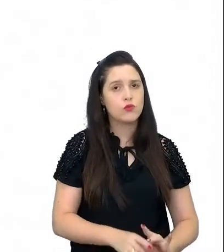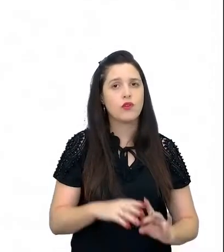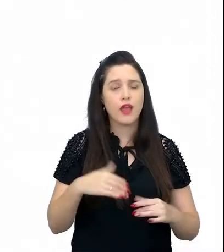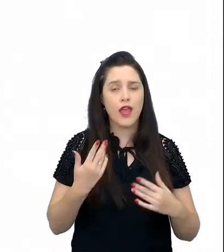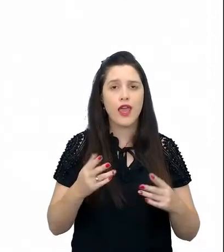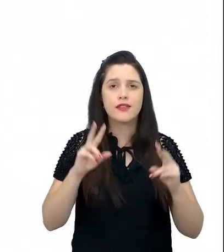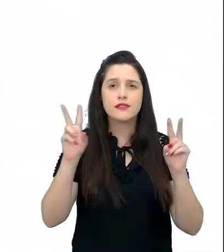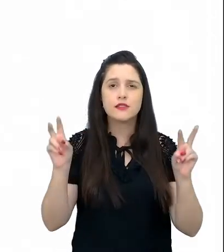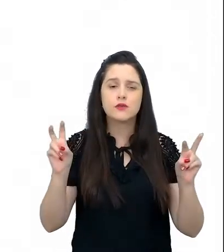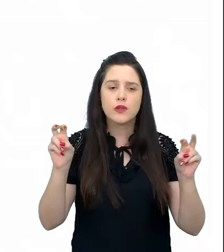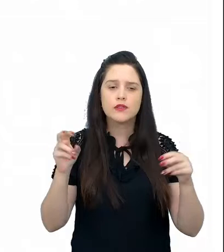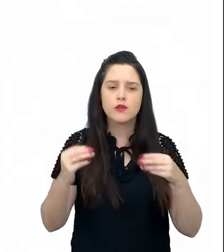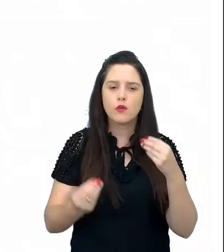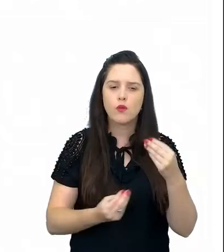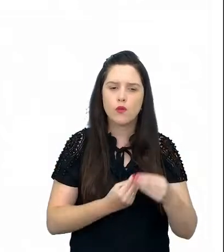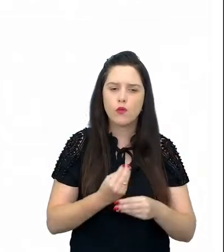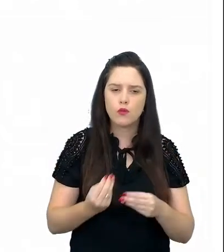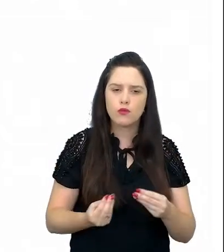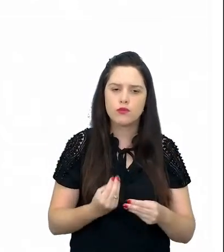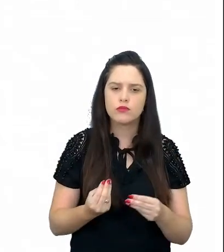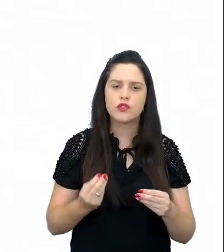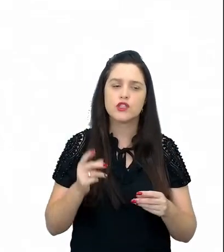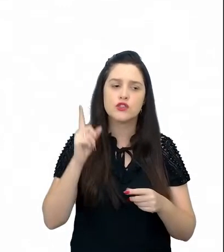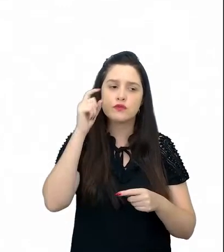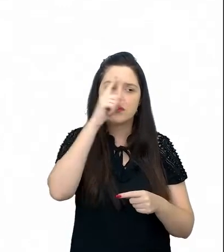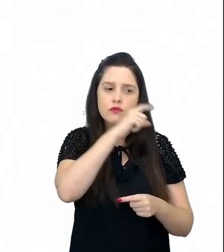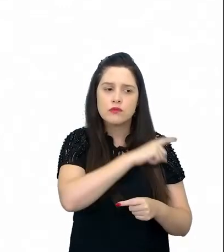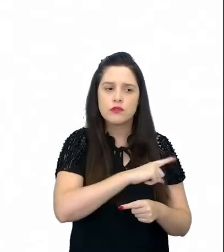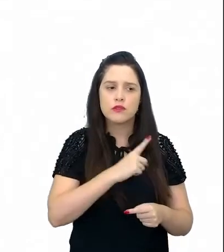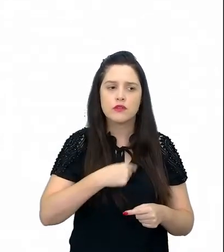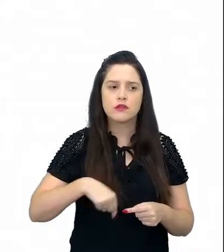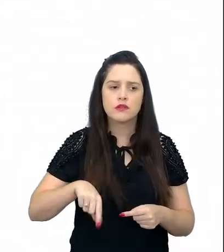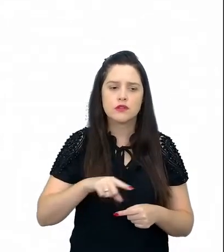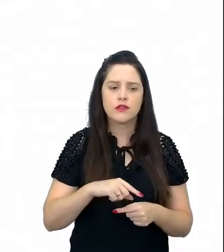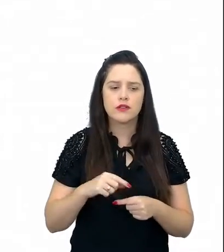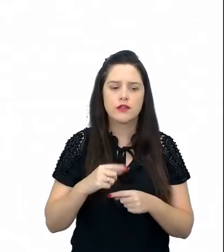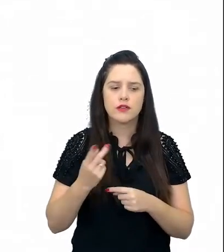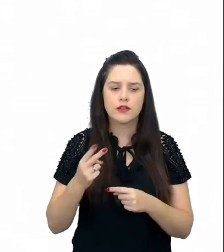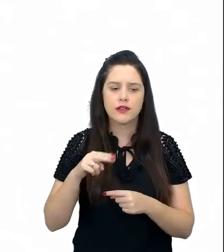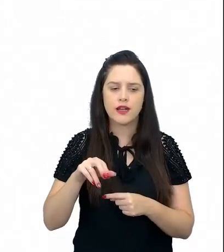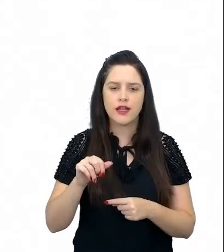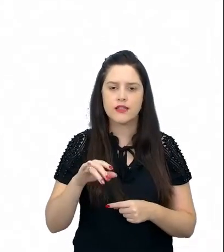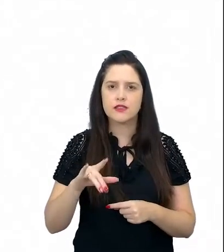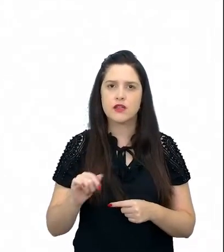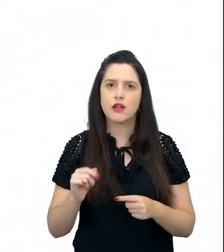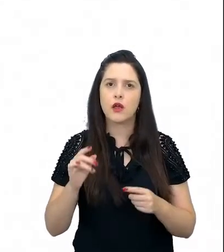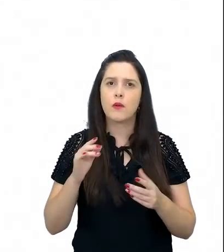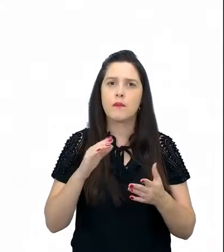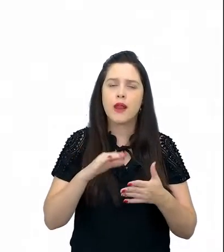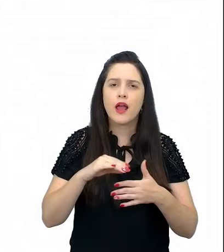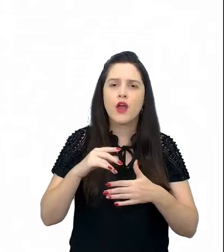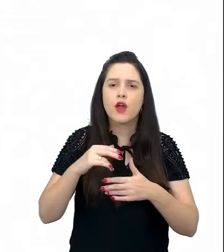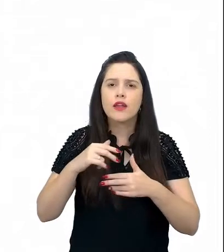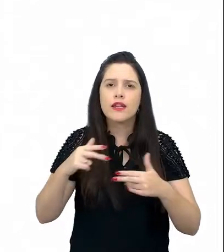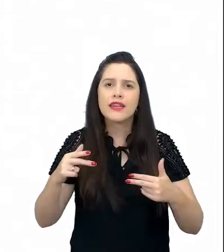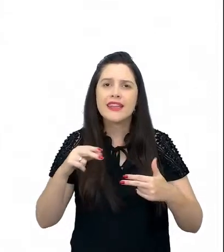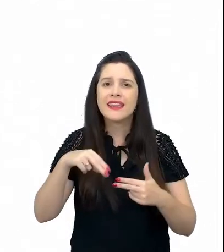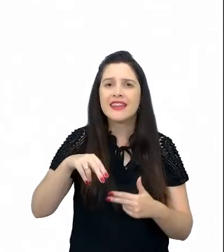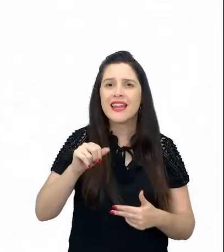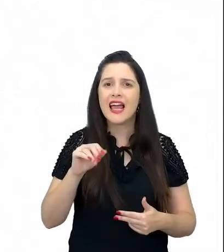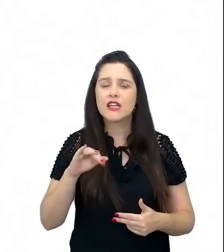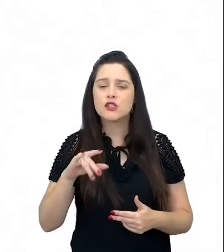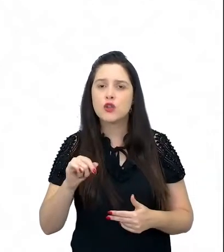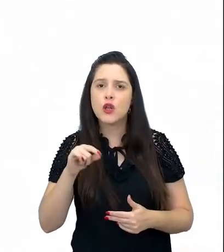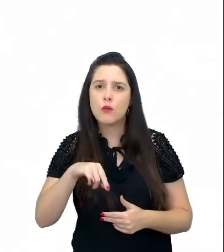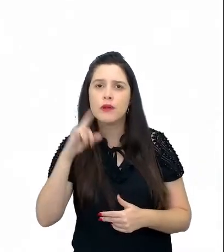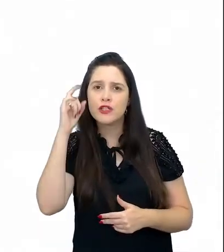fração. Mas se o meu aluno está com muita dificuldade ainda na forma fracionária de representar um número racional, ele vai ter